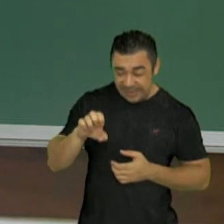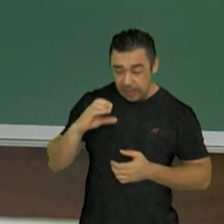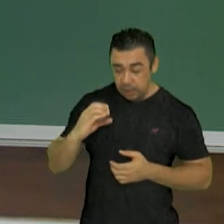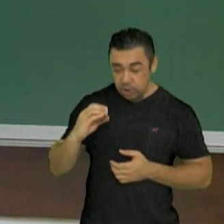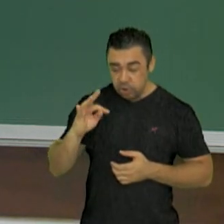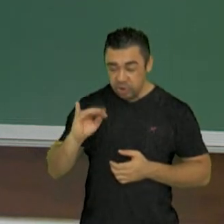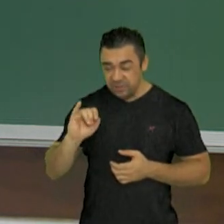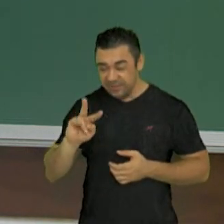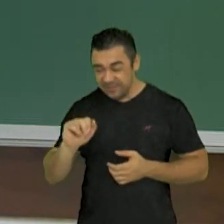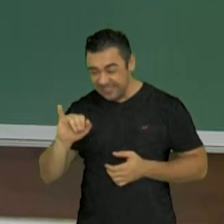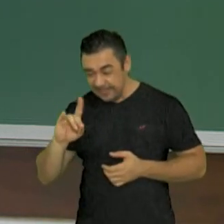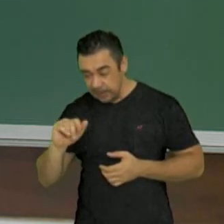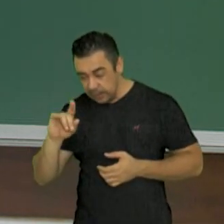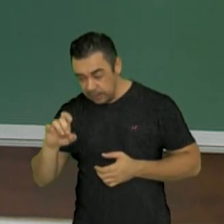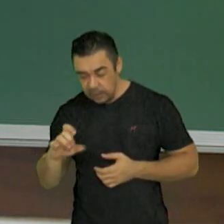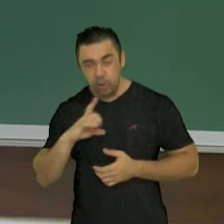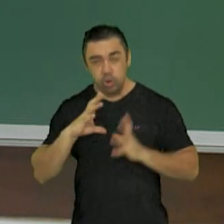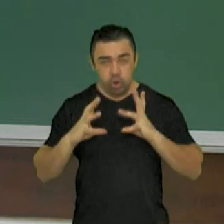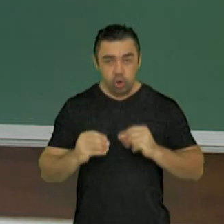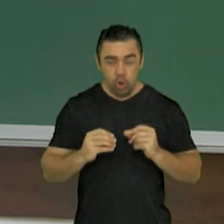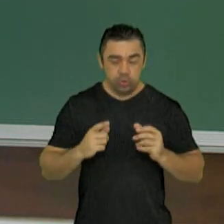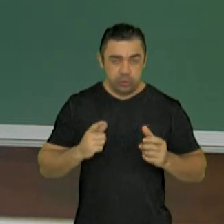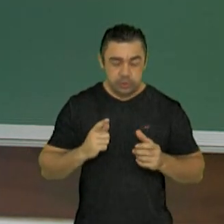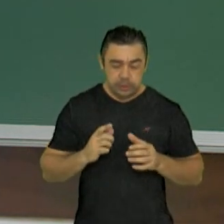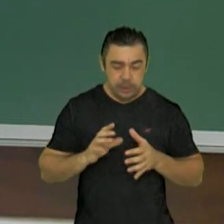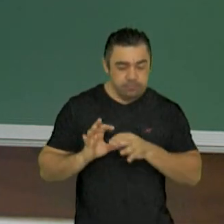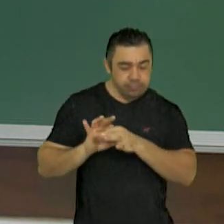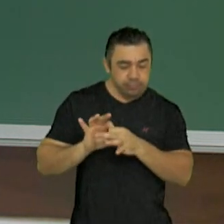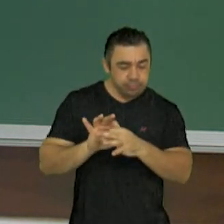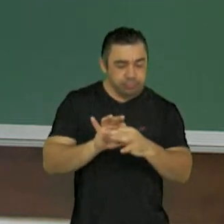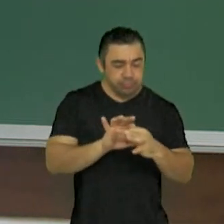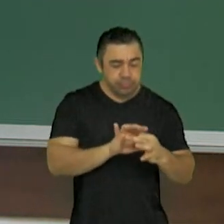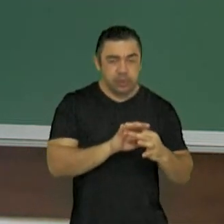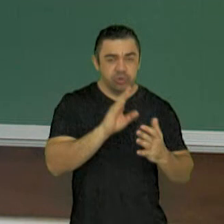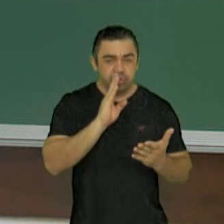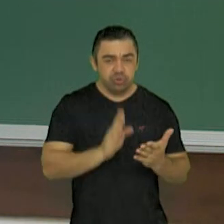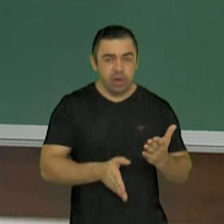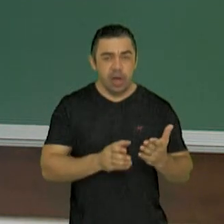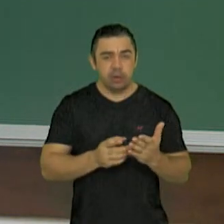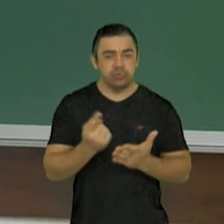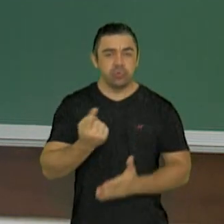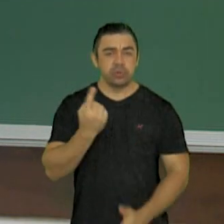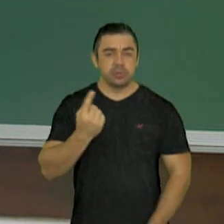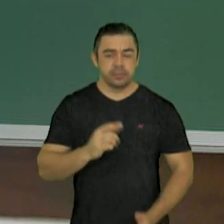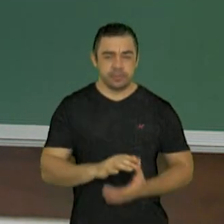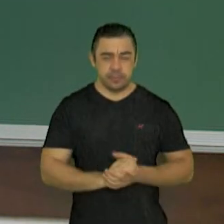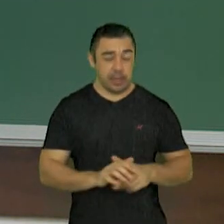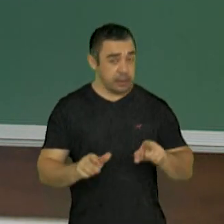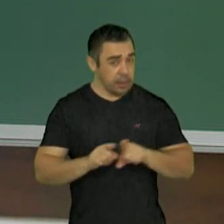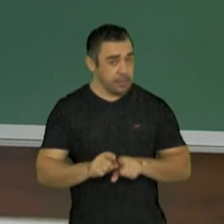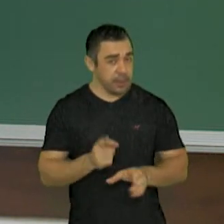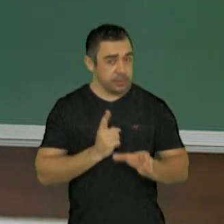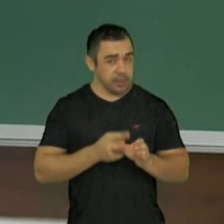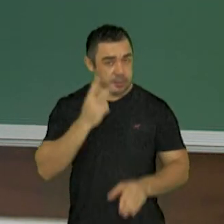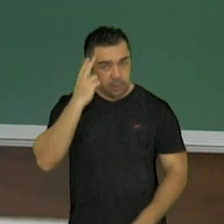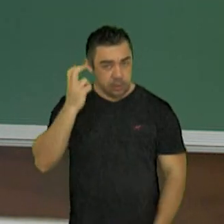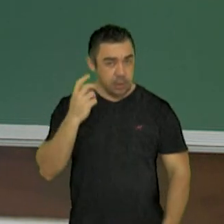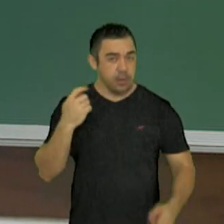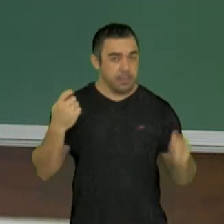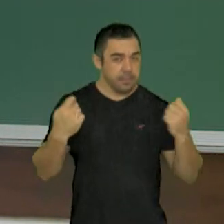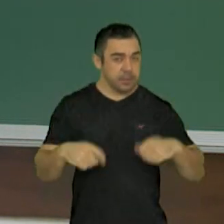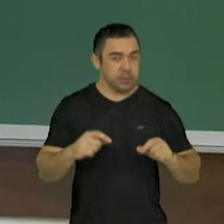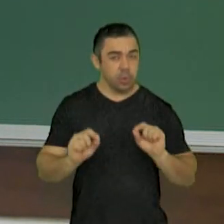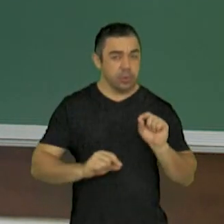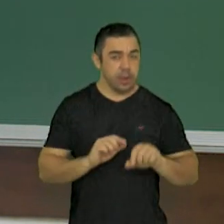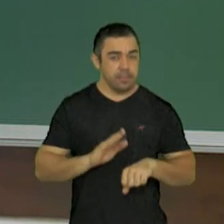serviços da cidade serem automatizados. Uma cidade inteligente, além disso, além de toda essa tecnologia, ela precisa ser